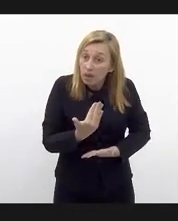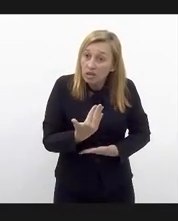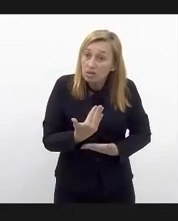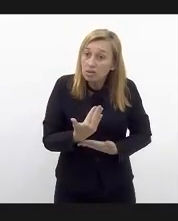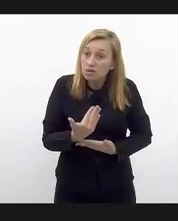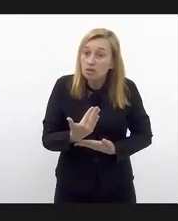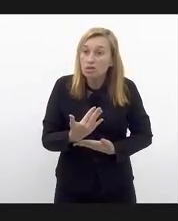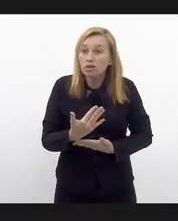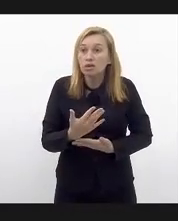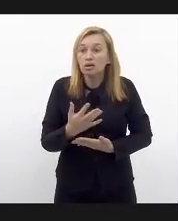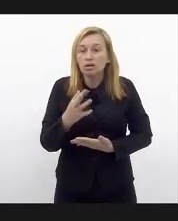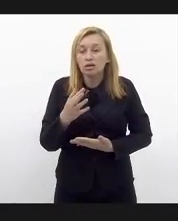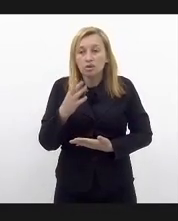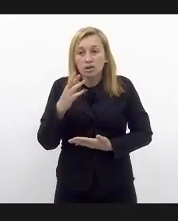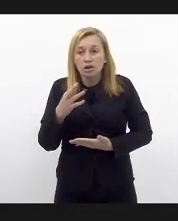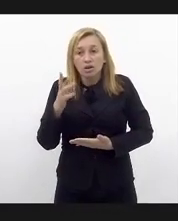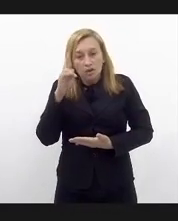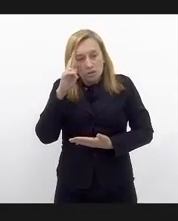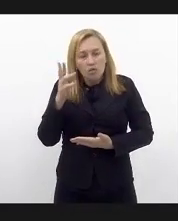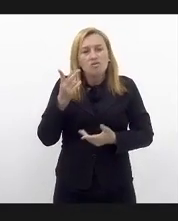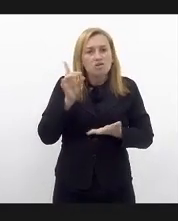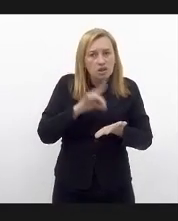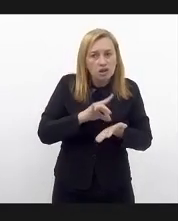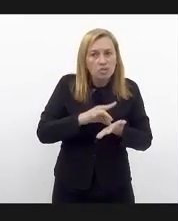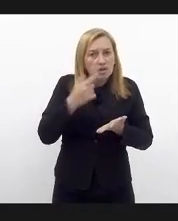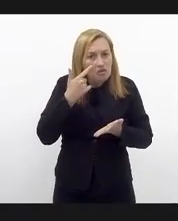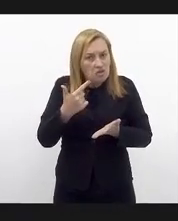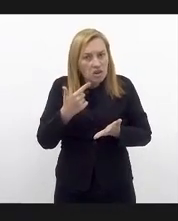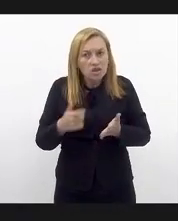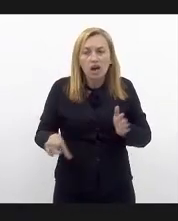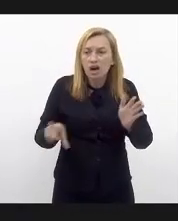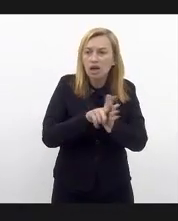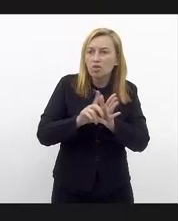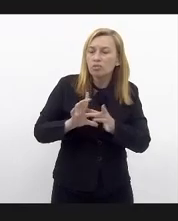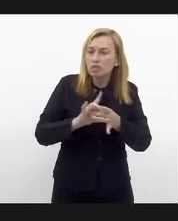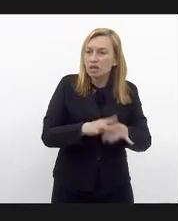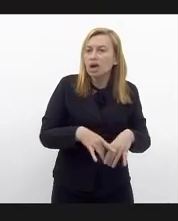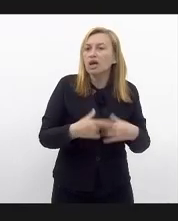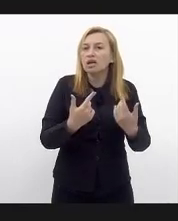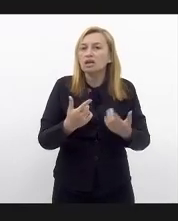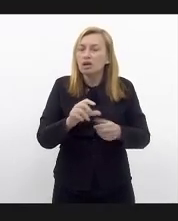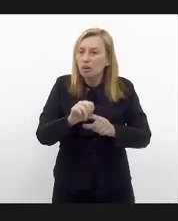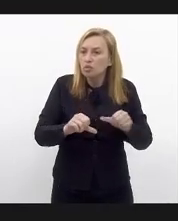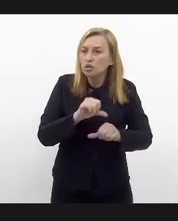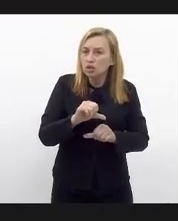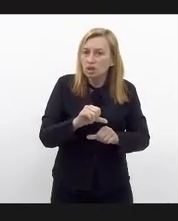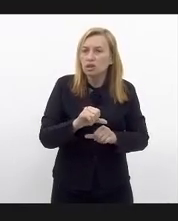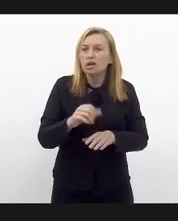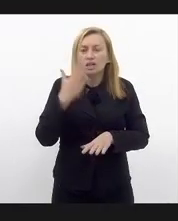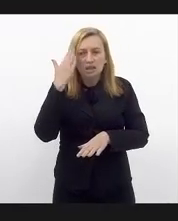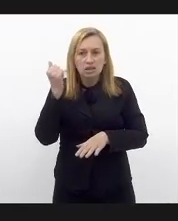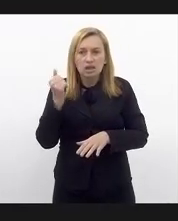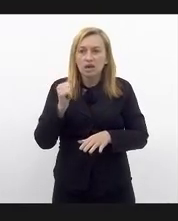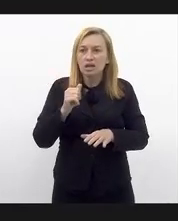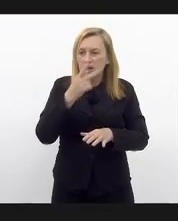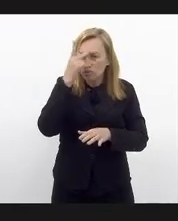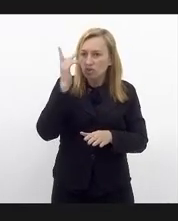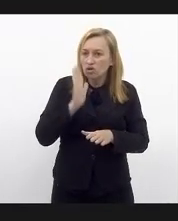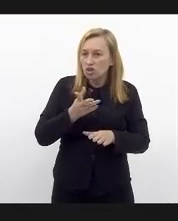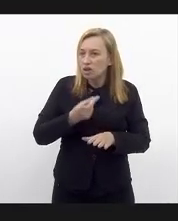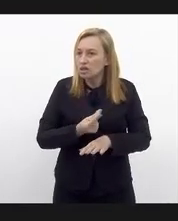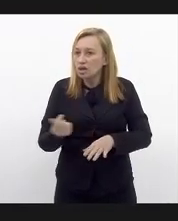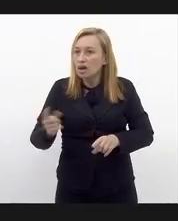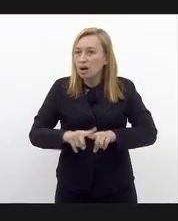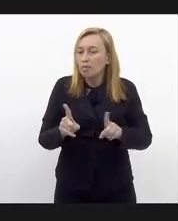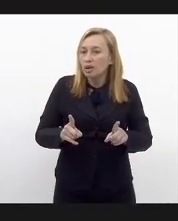peço que os senhores Realmente mesmo a questão da Lei Complementar para que seja feita essa mudança não sei que as pensões já saíram mas